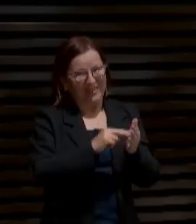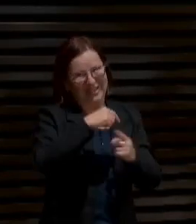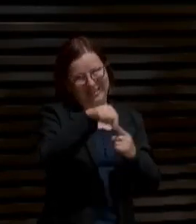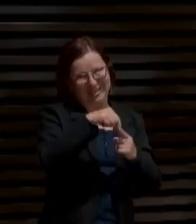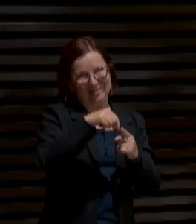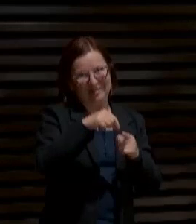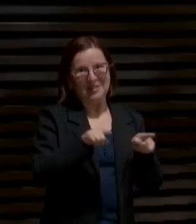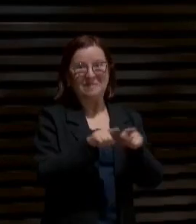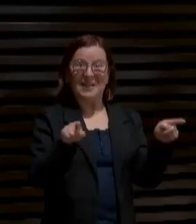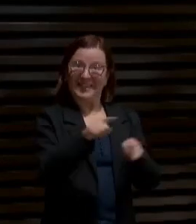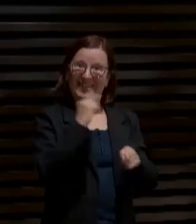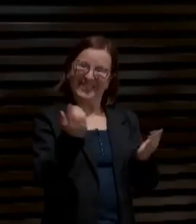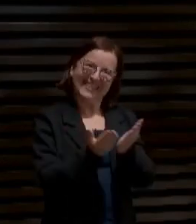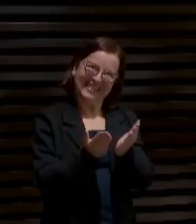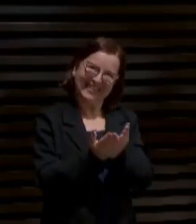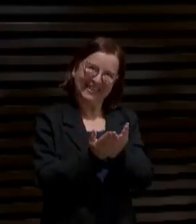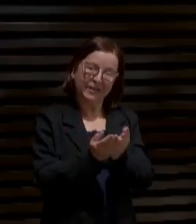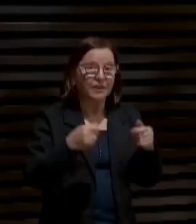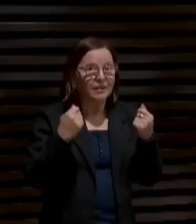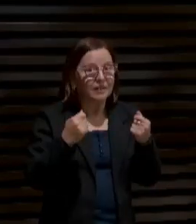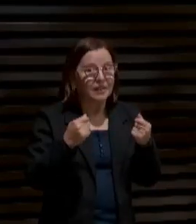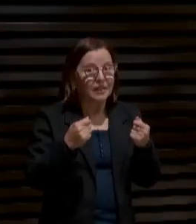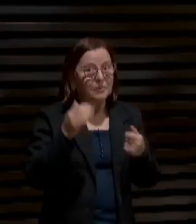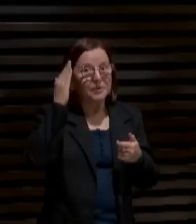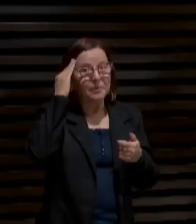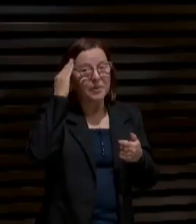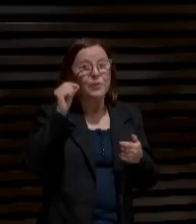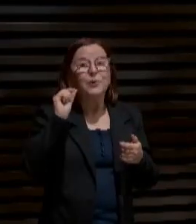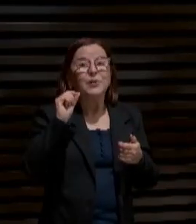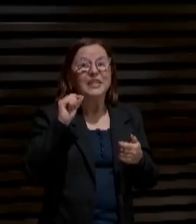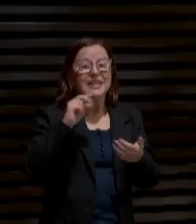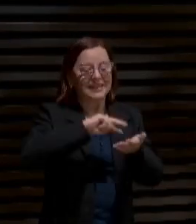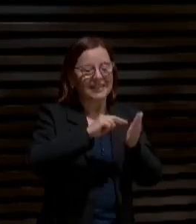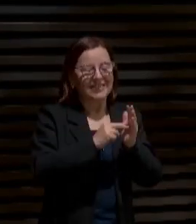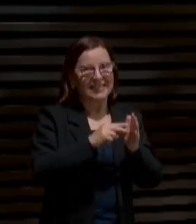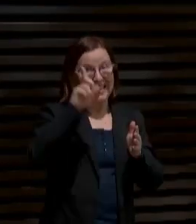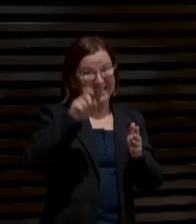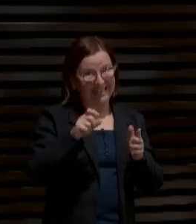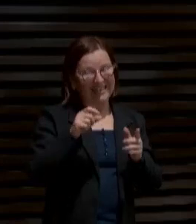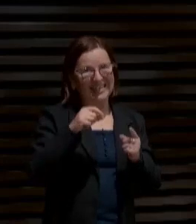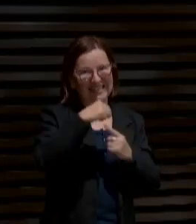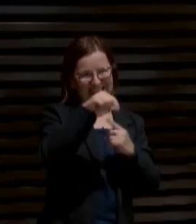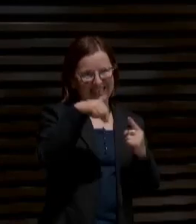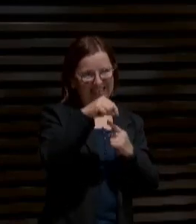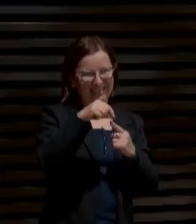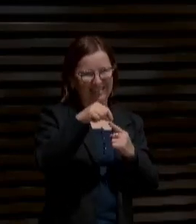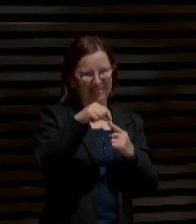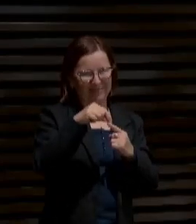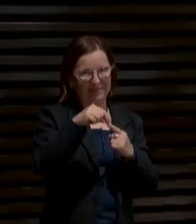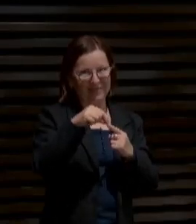como cristãos nós precisamos de saber o que que é isso o que que é ser santo o que que é